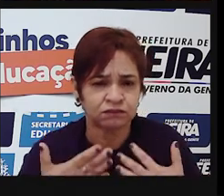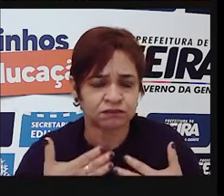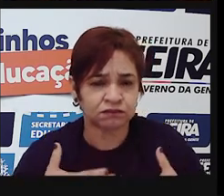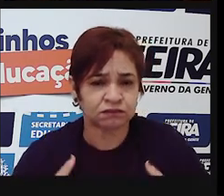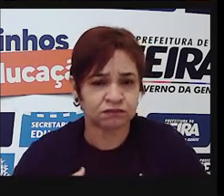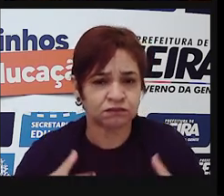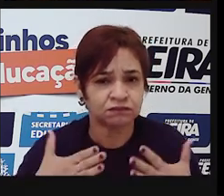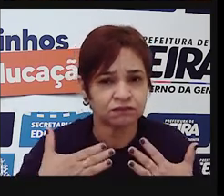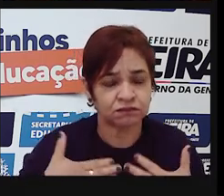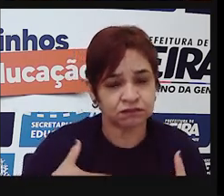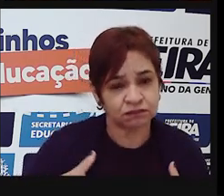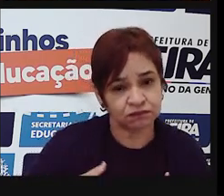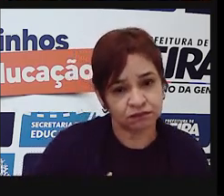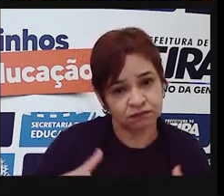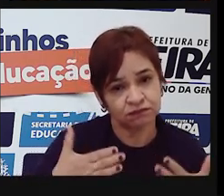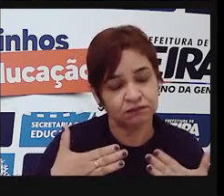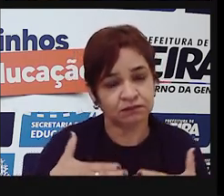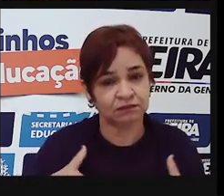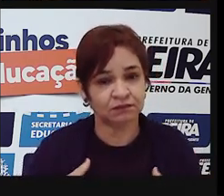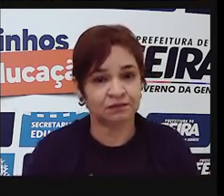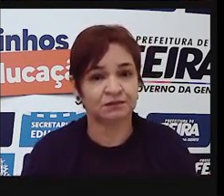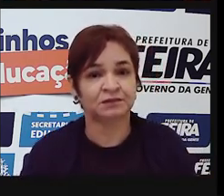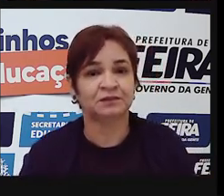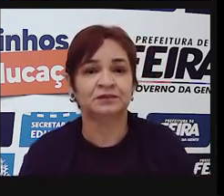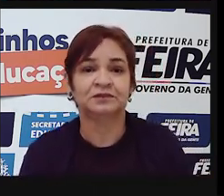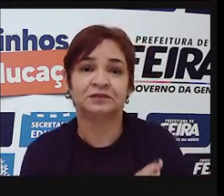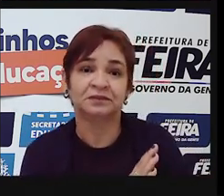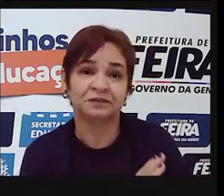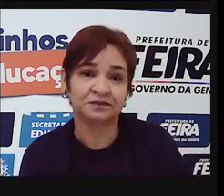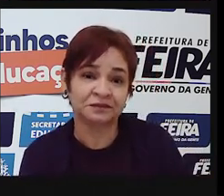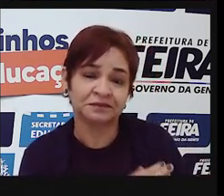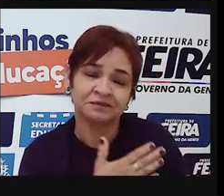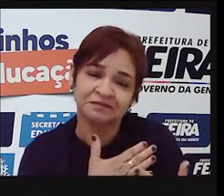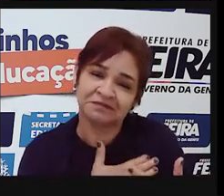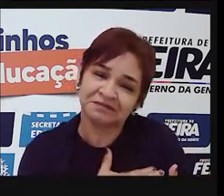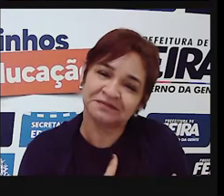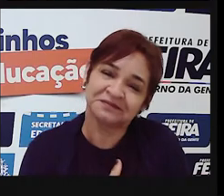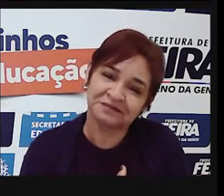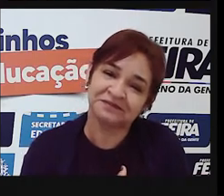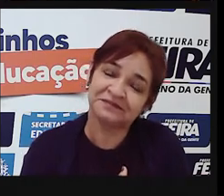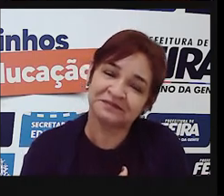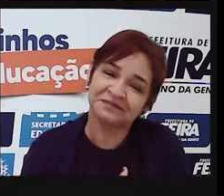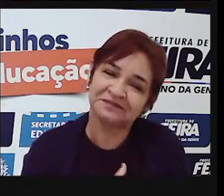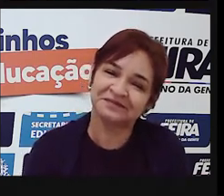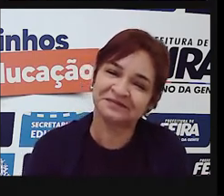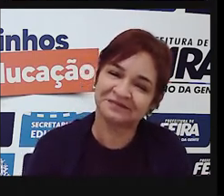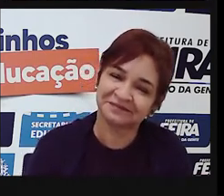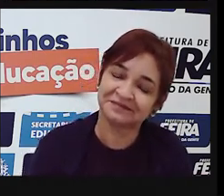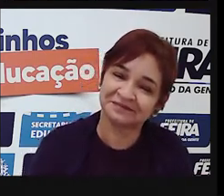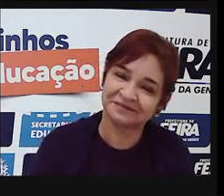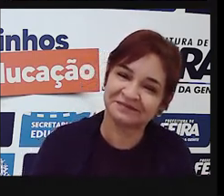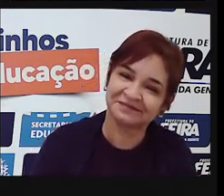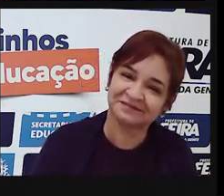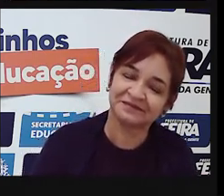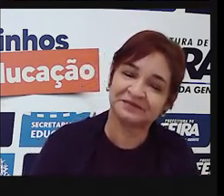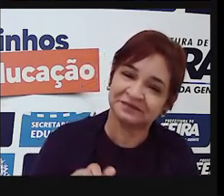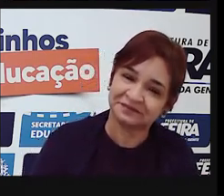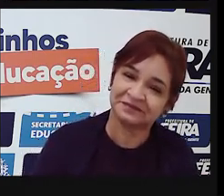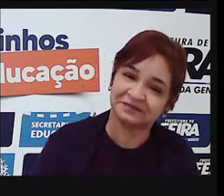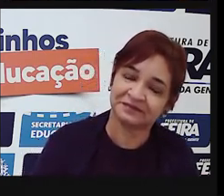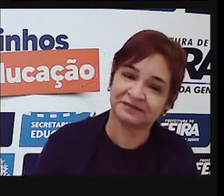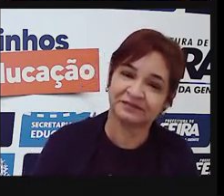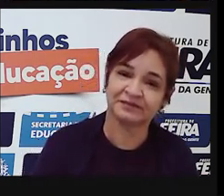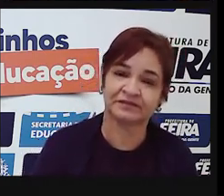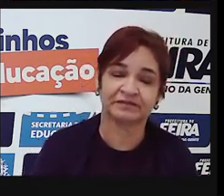mais calmo, faz o ritmo do seu coração ficar mais, ó, mais calmo também. Ela tem esse poder.